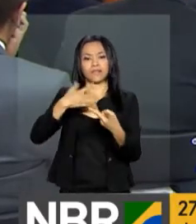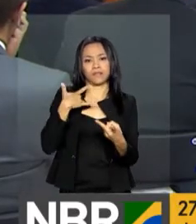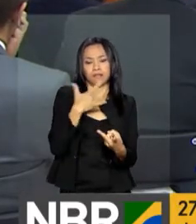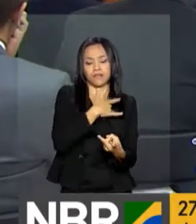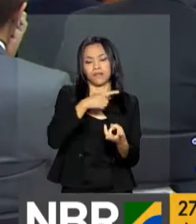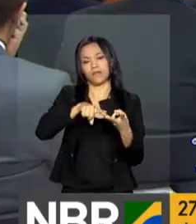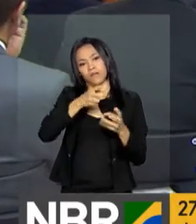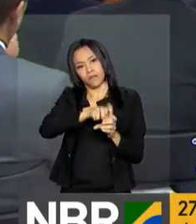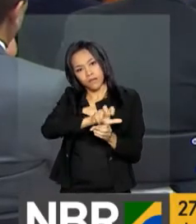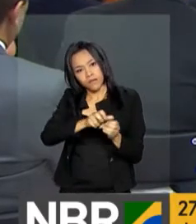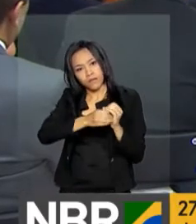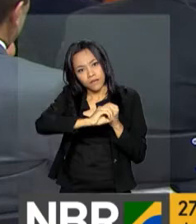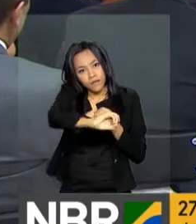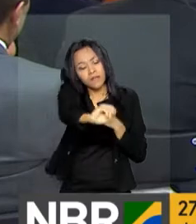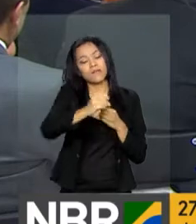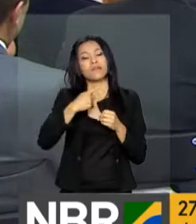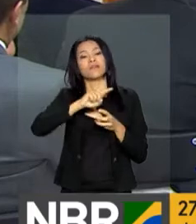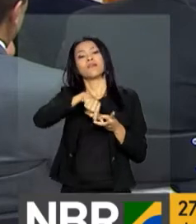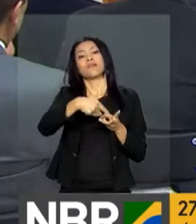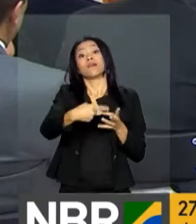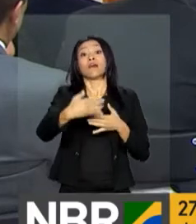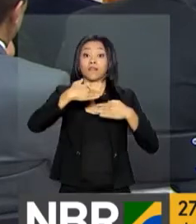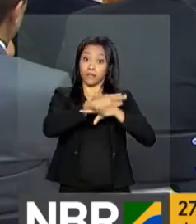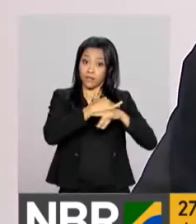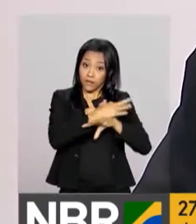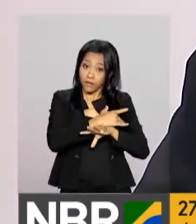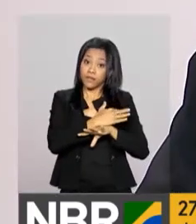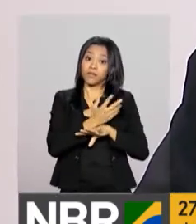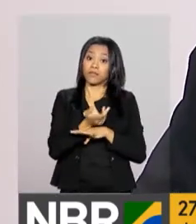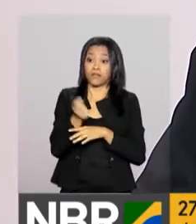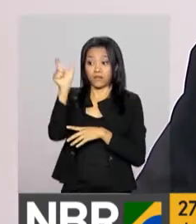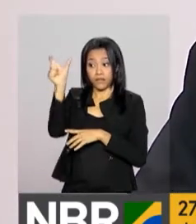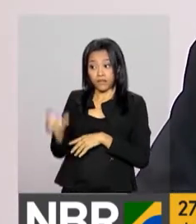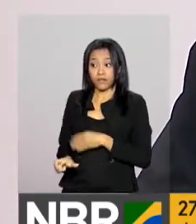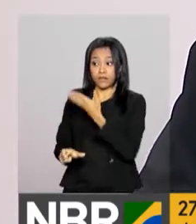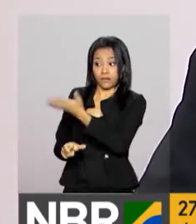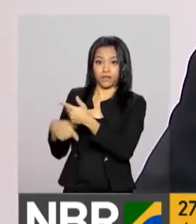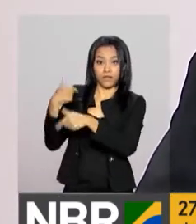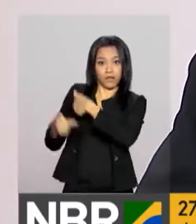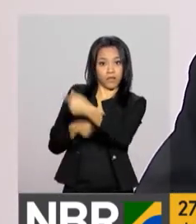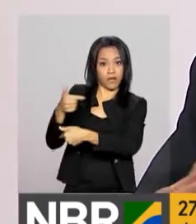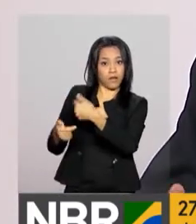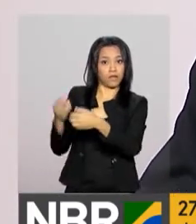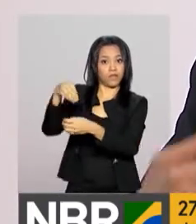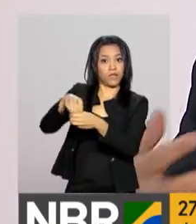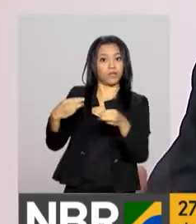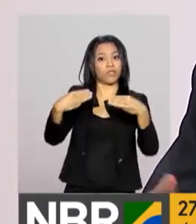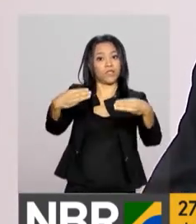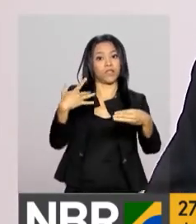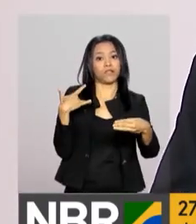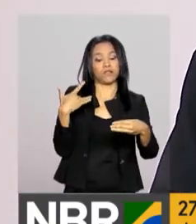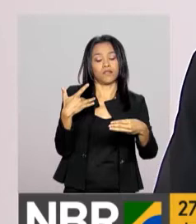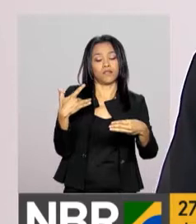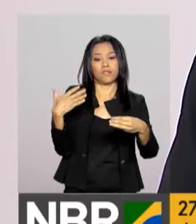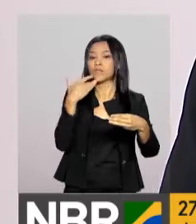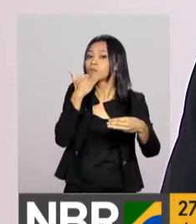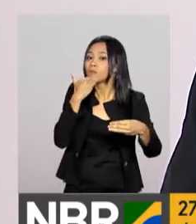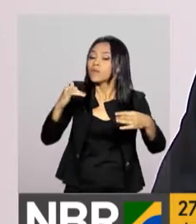nas cidades o que o balde ter feito lá no ministério das cidades têm produzido efeitos sociais